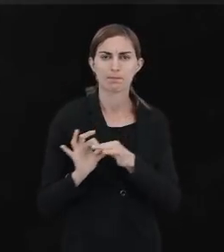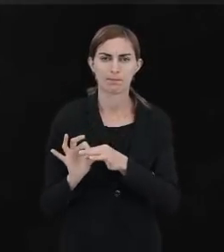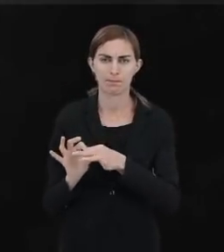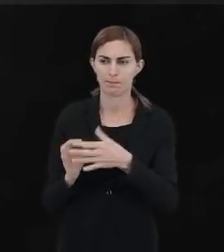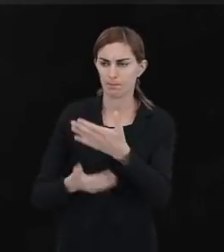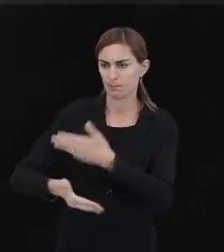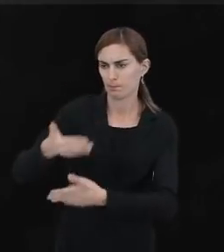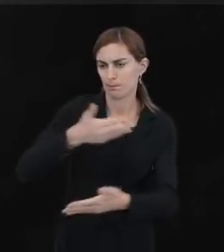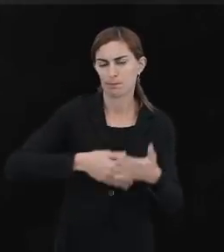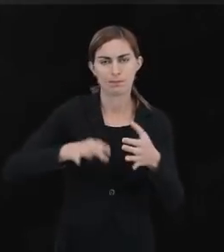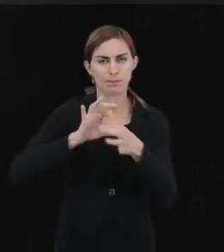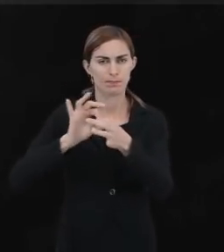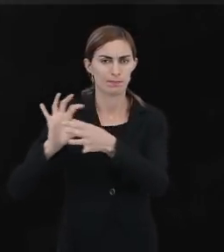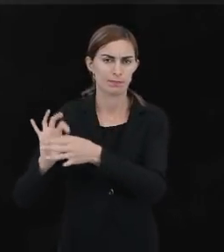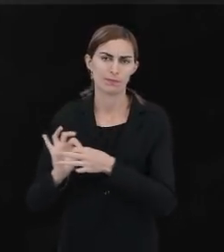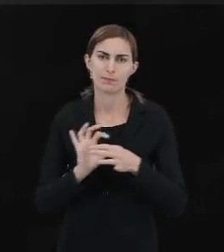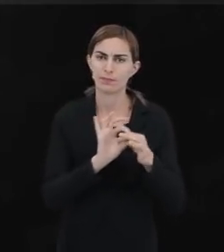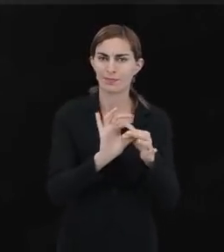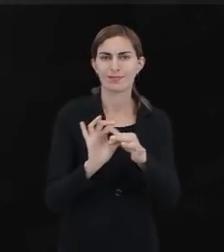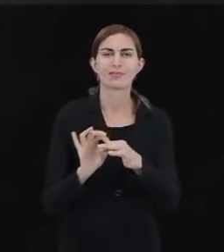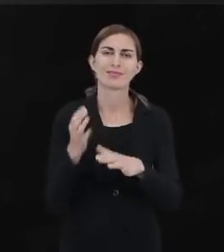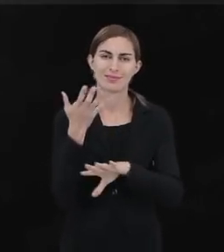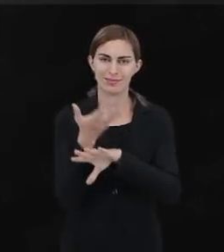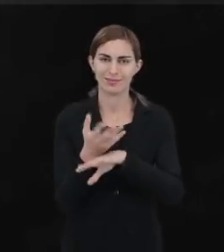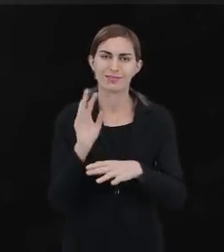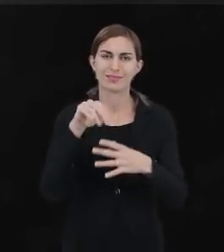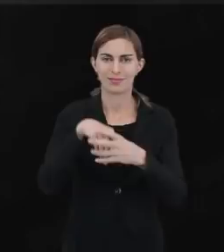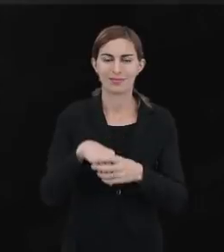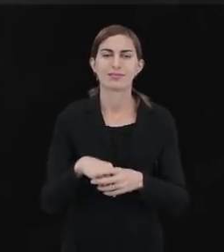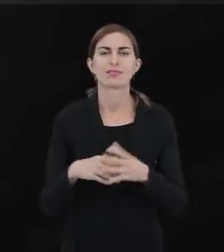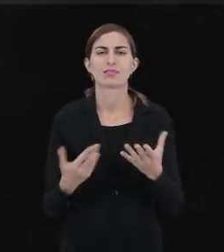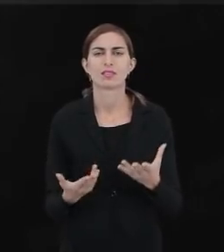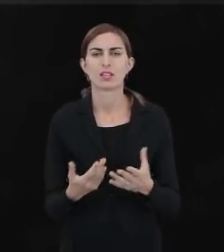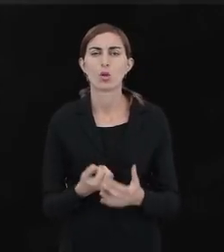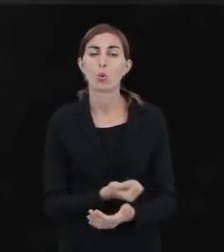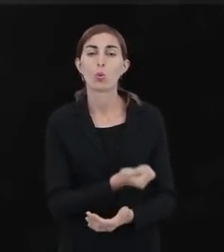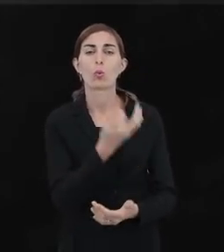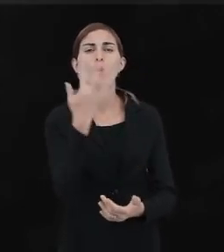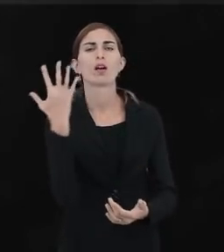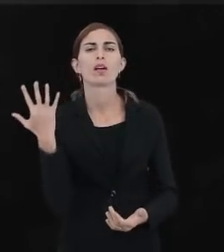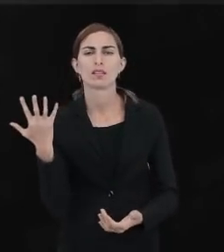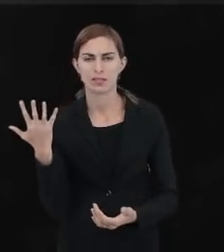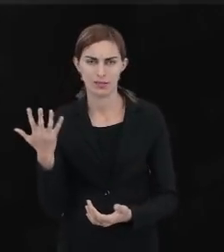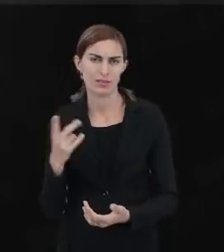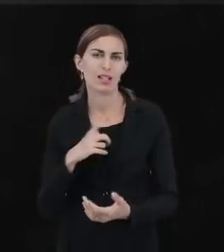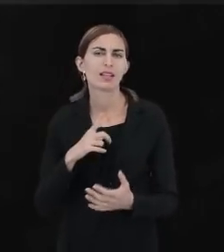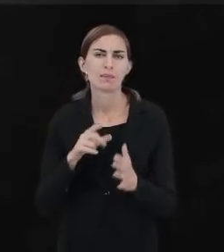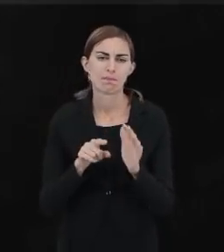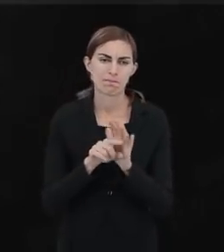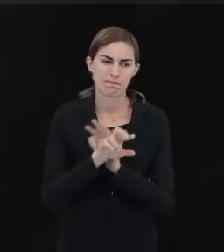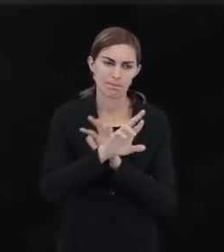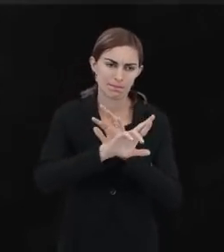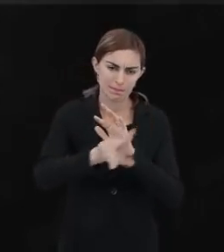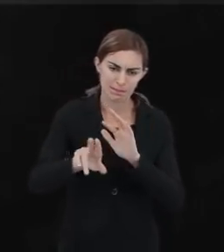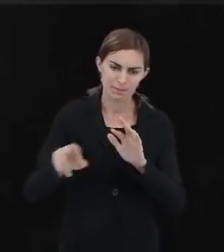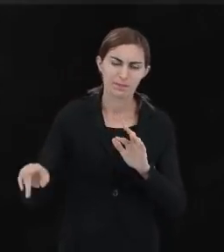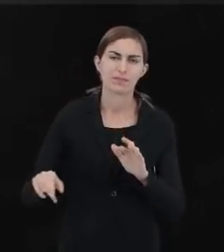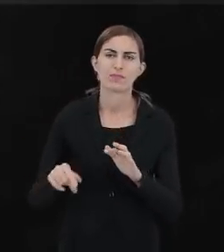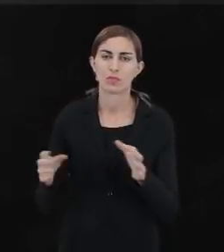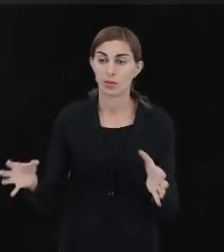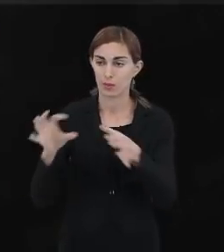não é então o que nós temos uma quantidade de questões que se